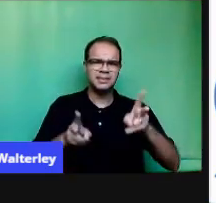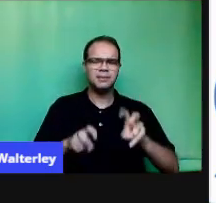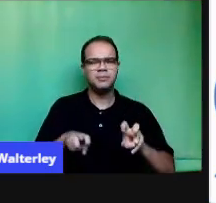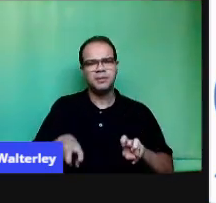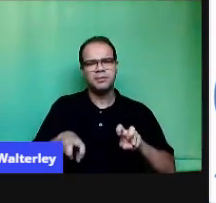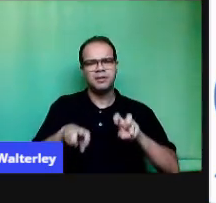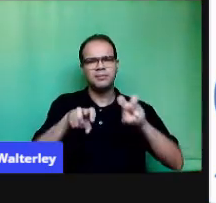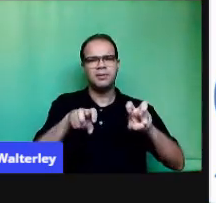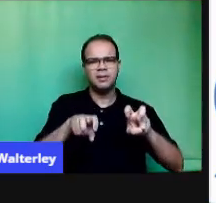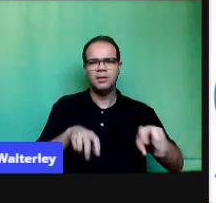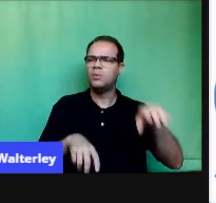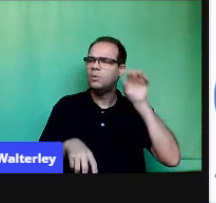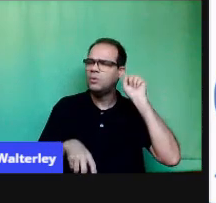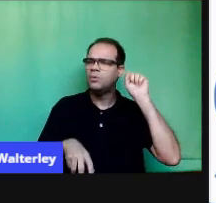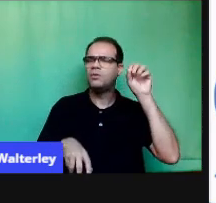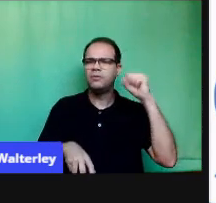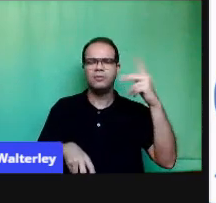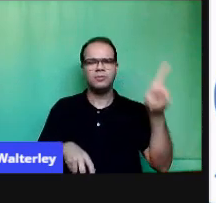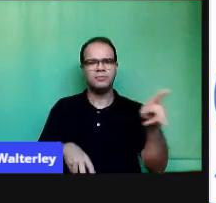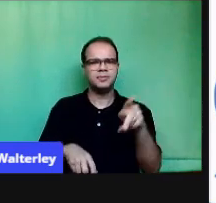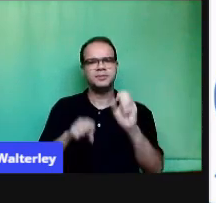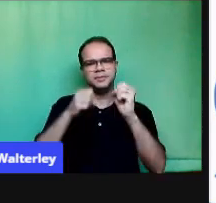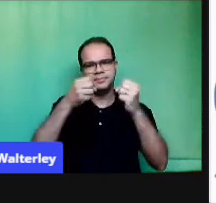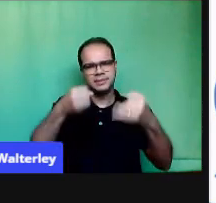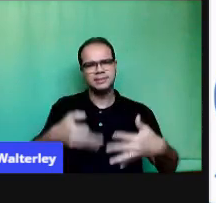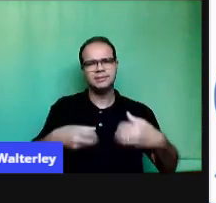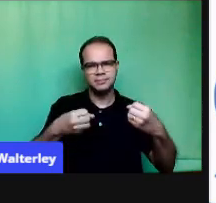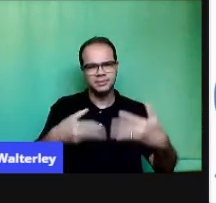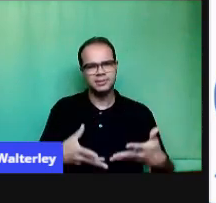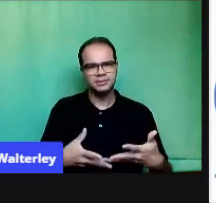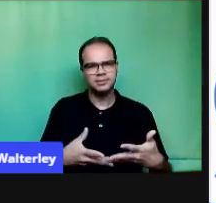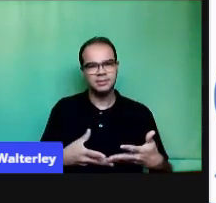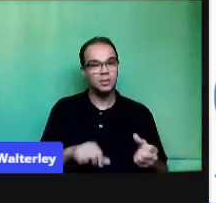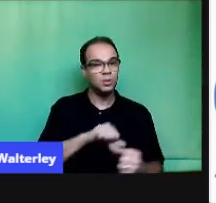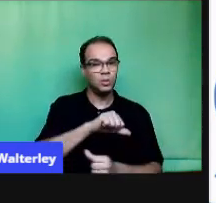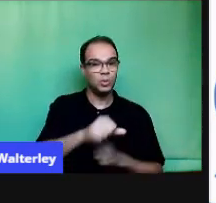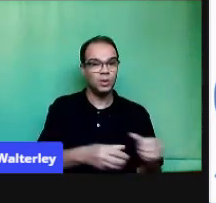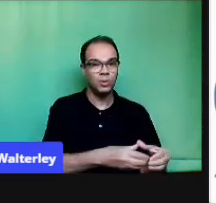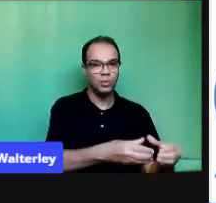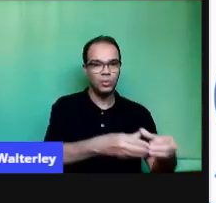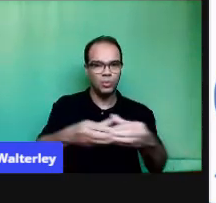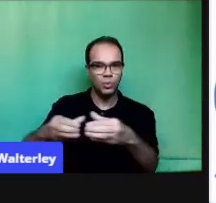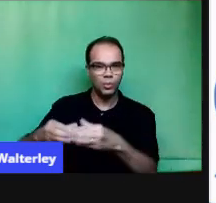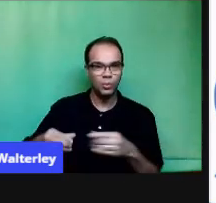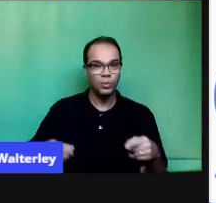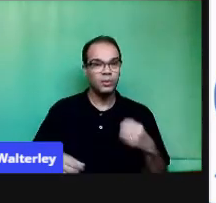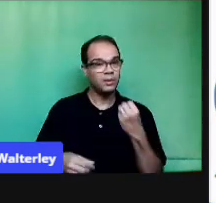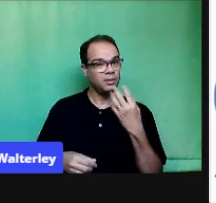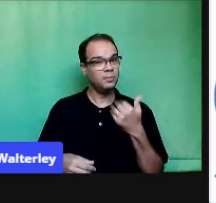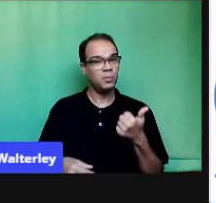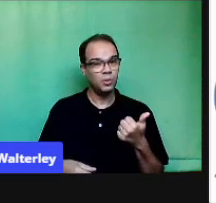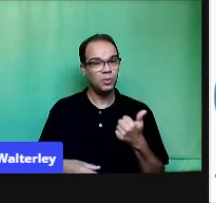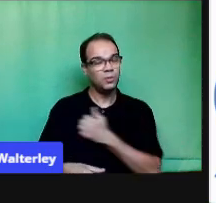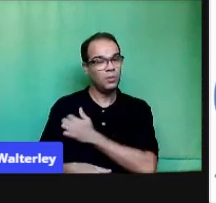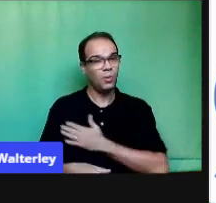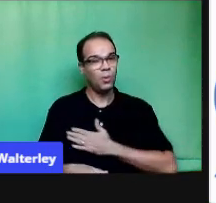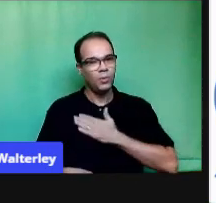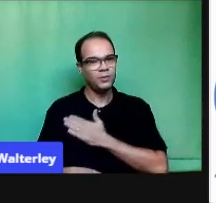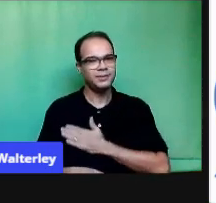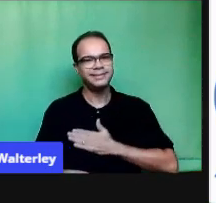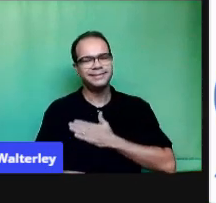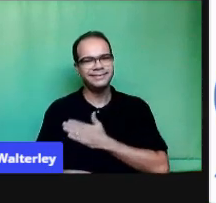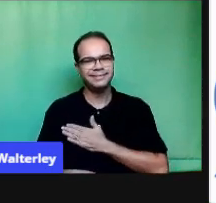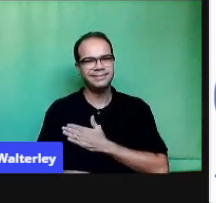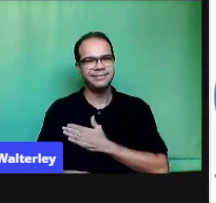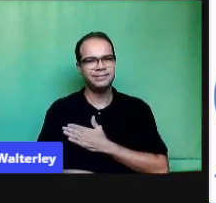aluno só ouve e o professor só fala. Porém, né, nós temos que ser racionais e bastante conscientes que